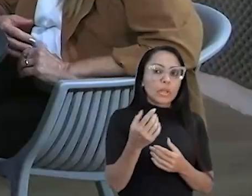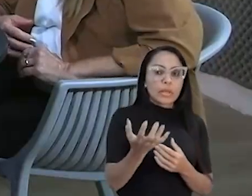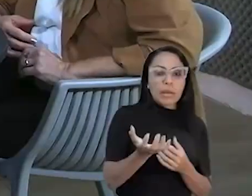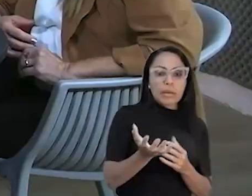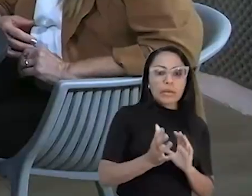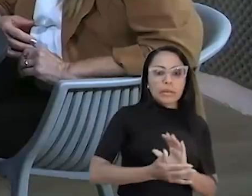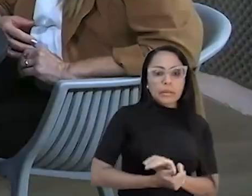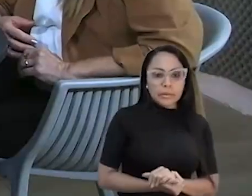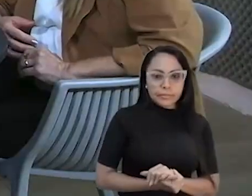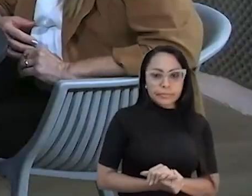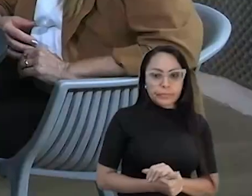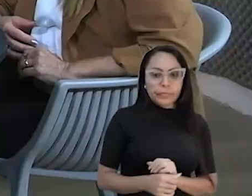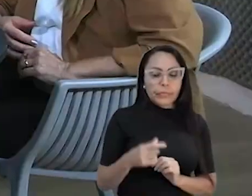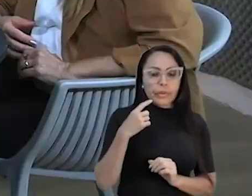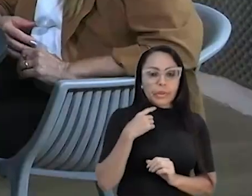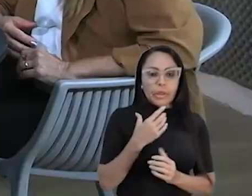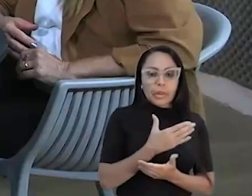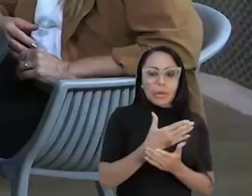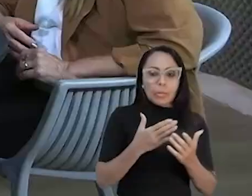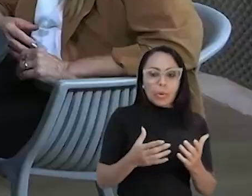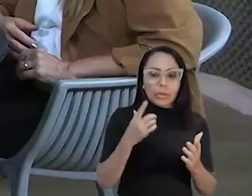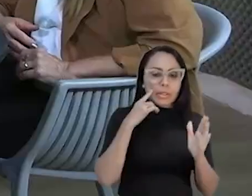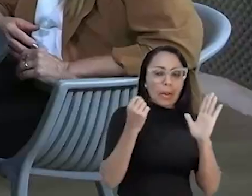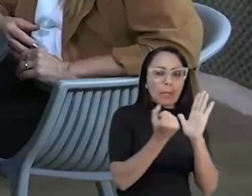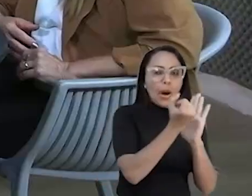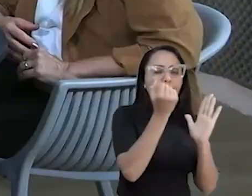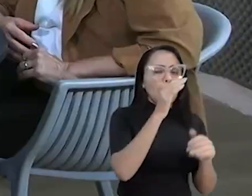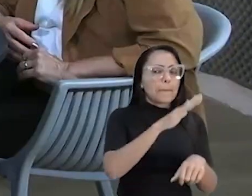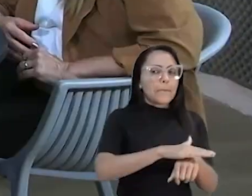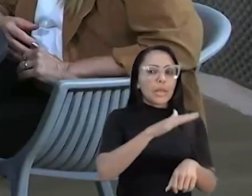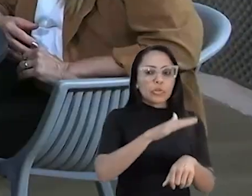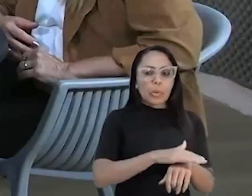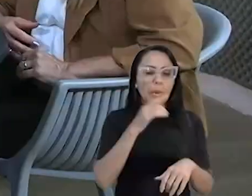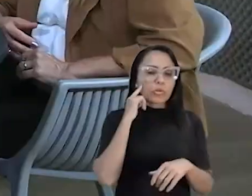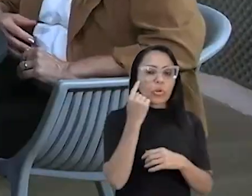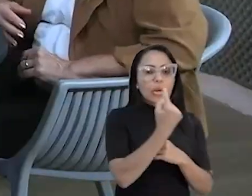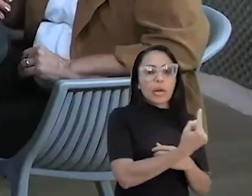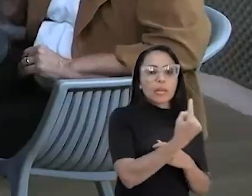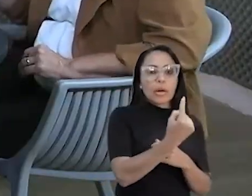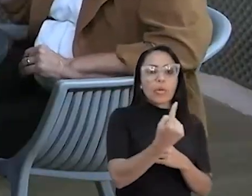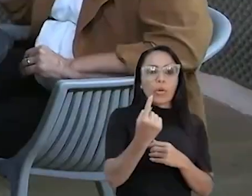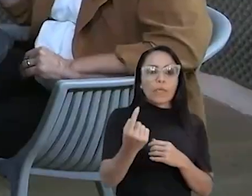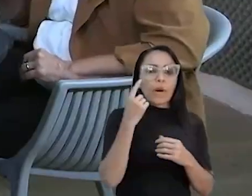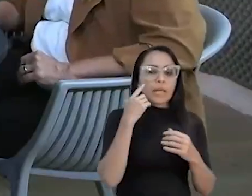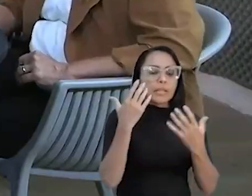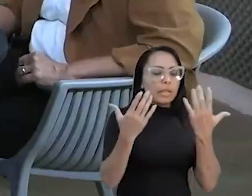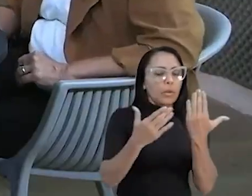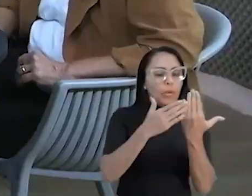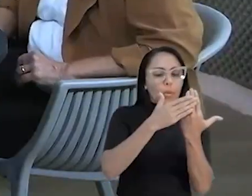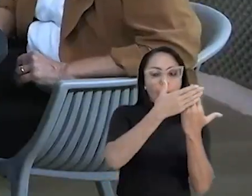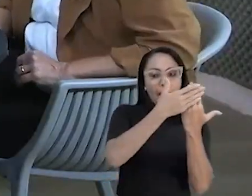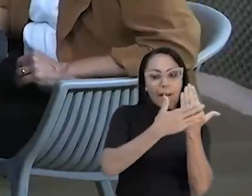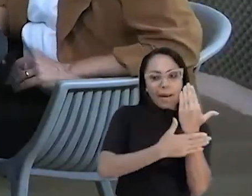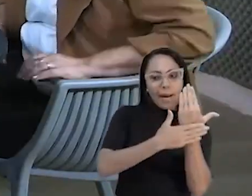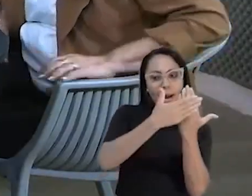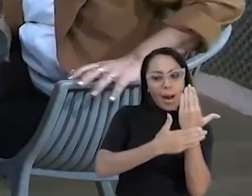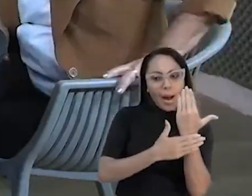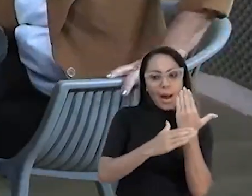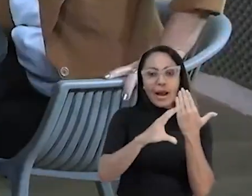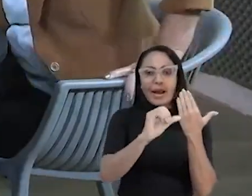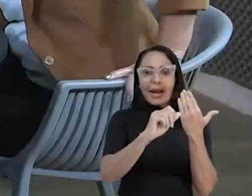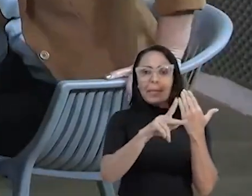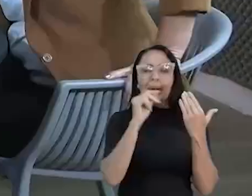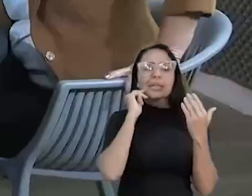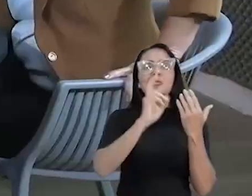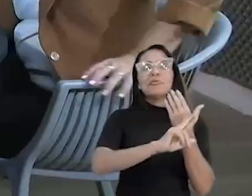celular. O celular pode ser a mesma marca comprada no mesmo lugar, mas cada um vai ter uma capa diferente, uma coisa de tela